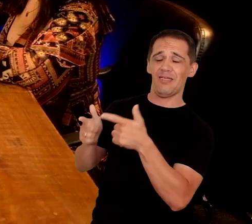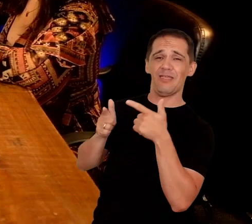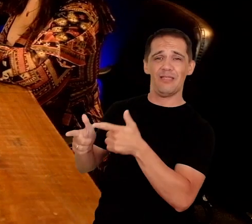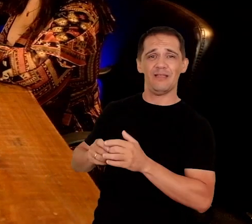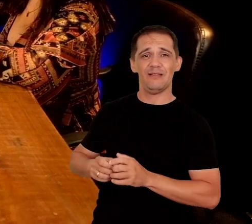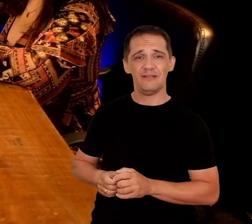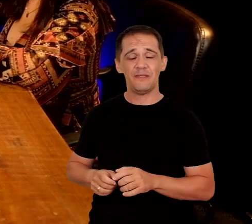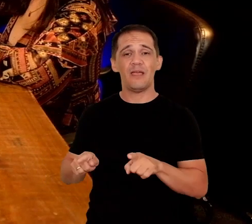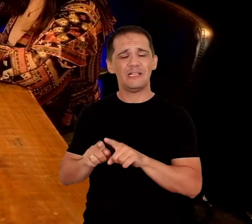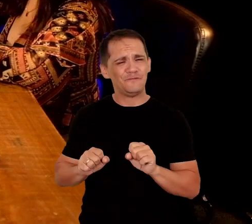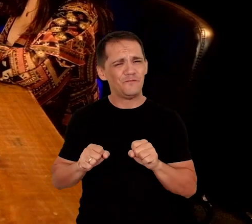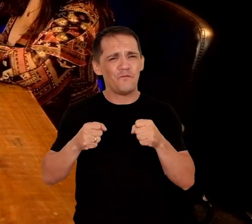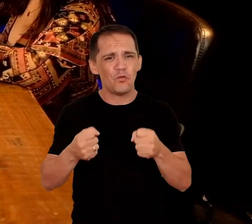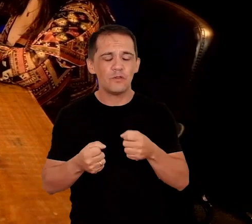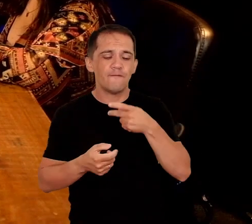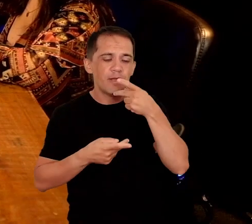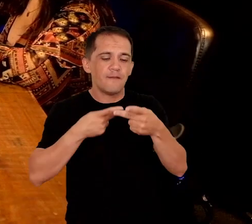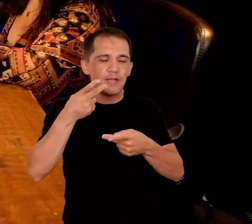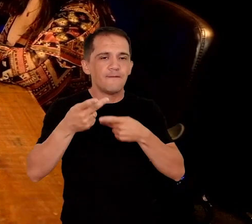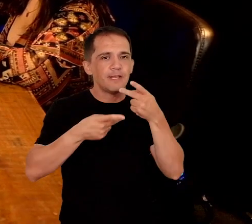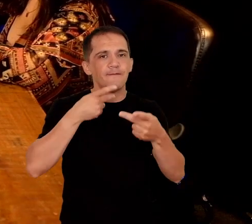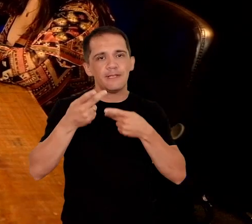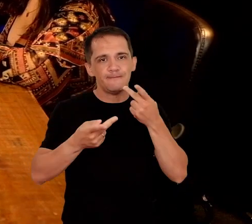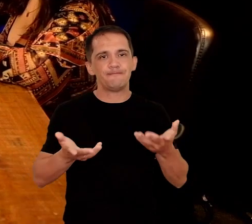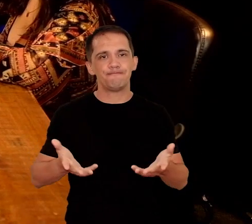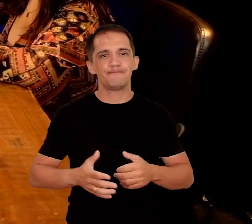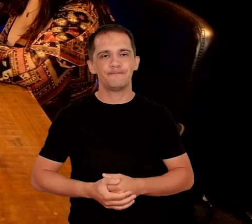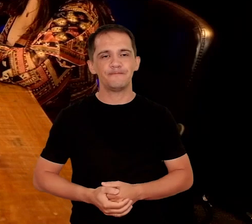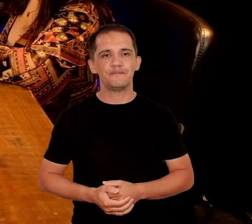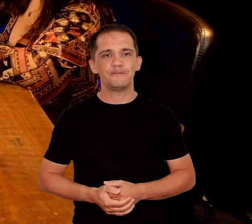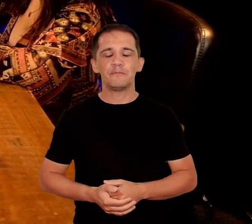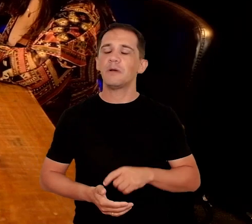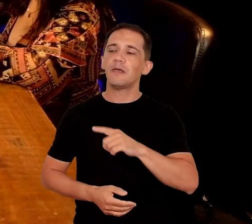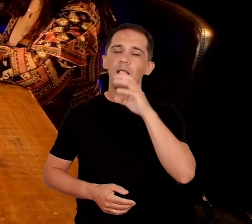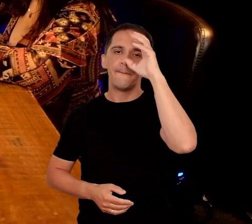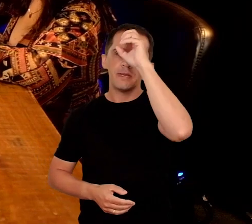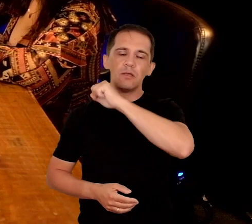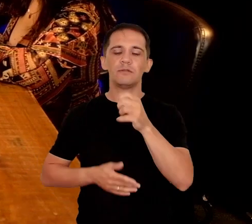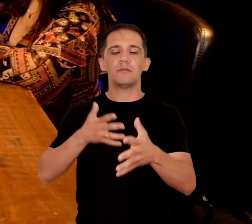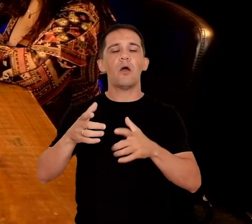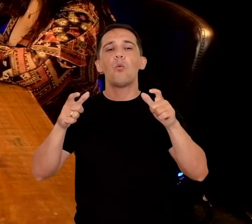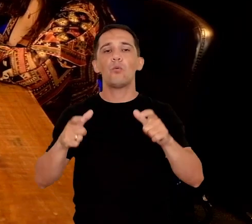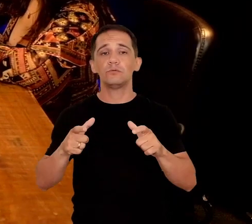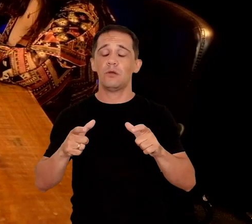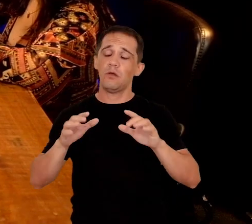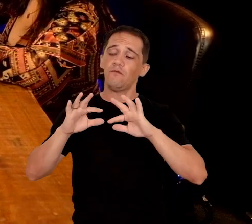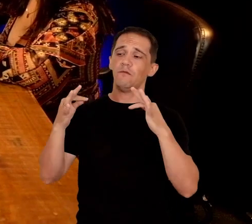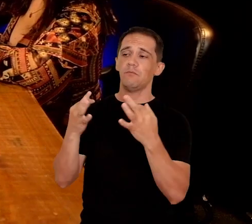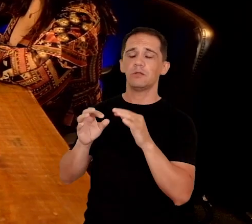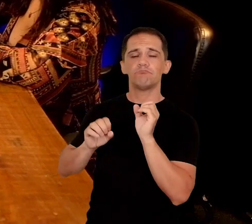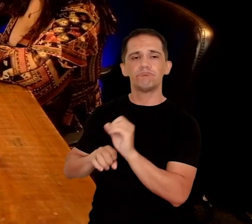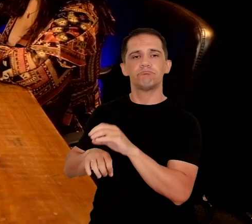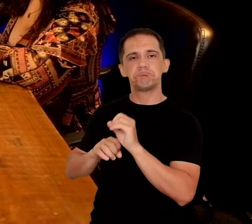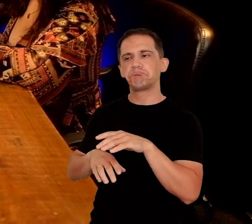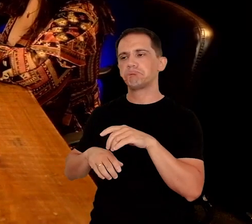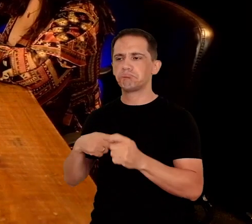pessoal ria também, porque ela falava com dificuldade, né? Mas, assim, a Libras, ela não usava mesmo. E ela aprendeu Libras em casa? Em casa. Com a Em